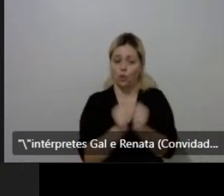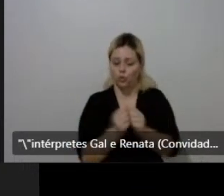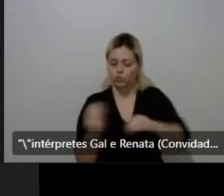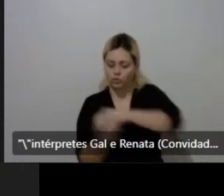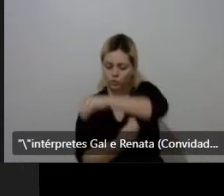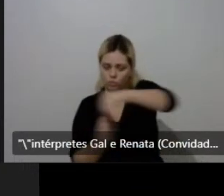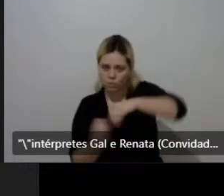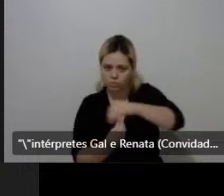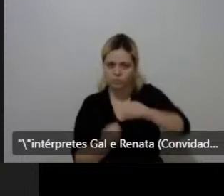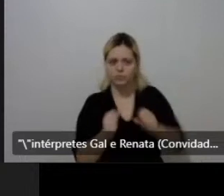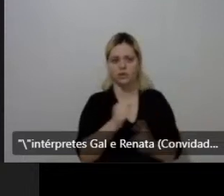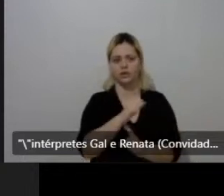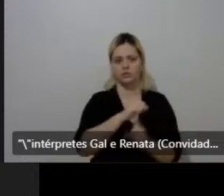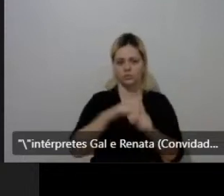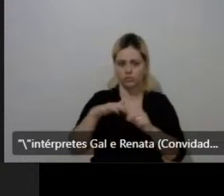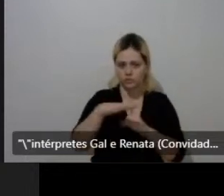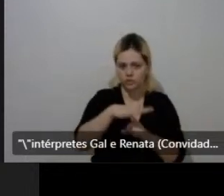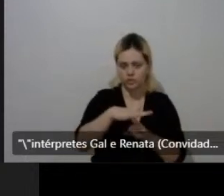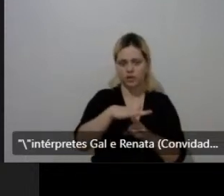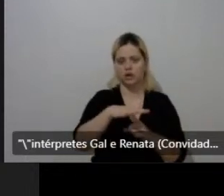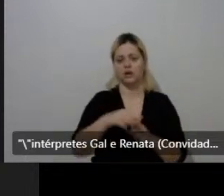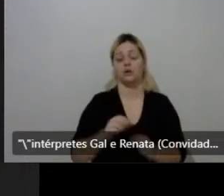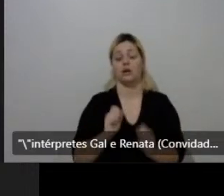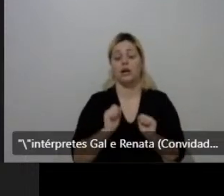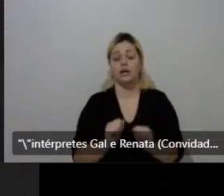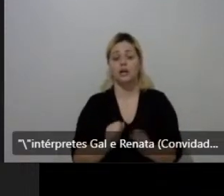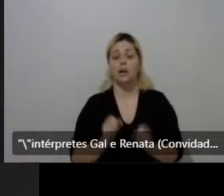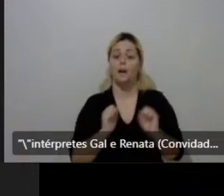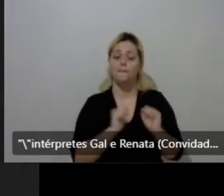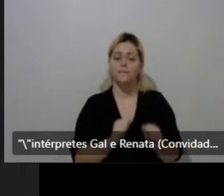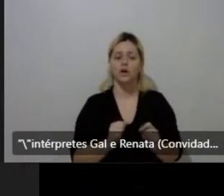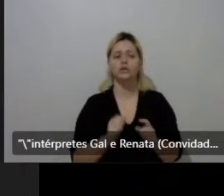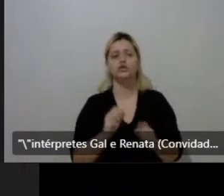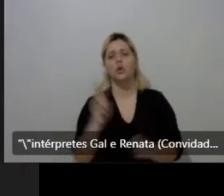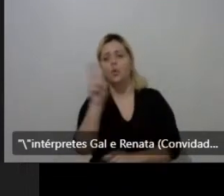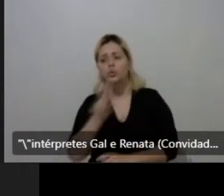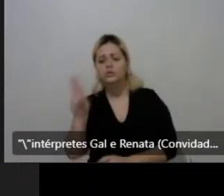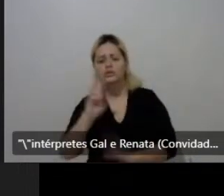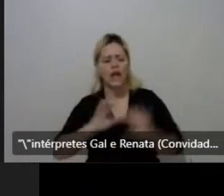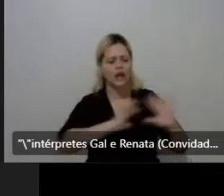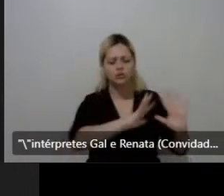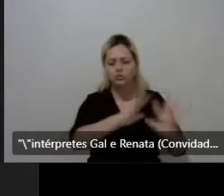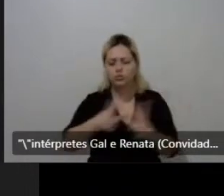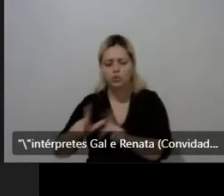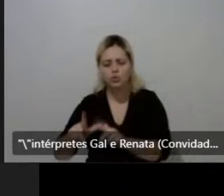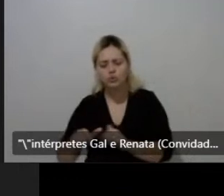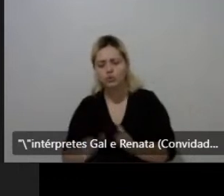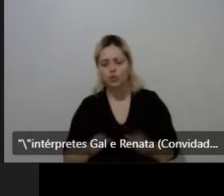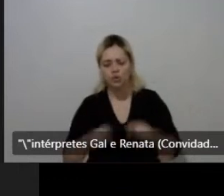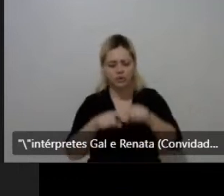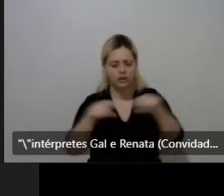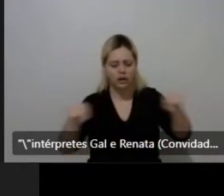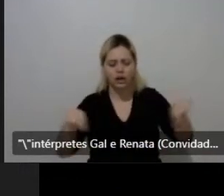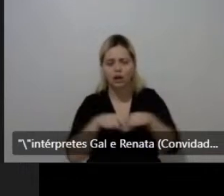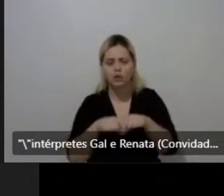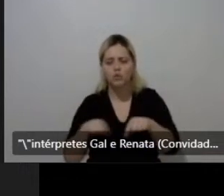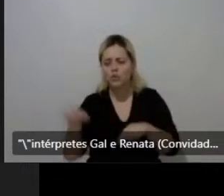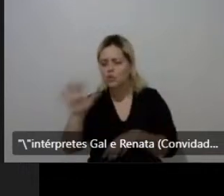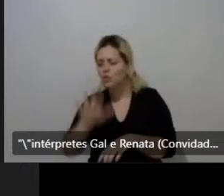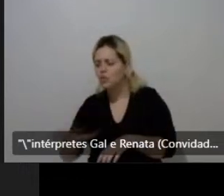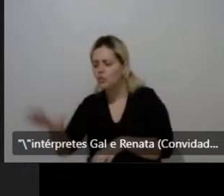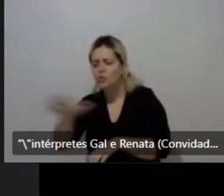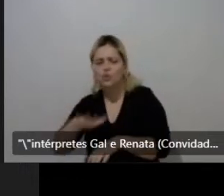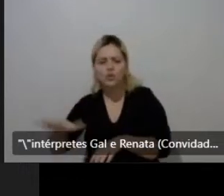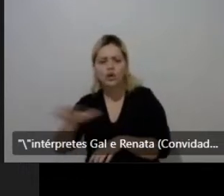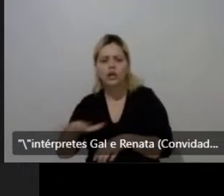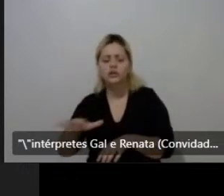essa é uma ferramenta que pode ser utilizada em toda a região costeira, porque é uma condicionante que pega toda essa